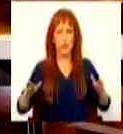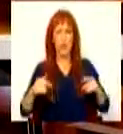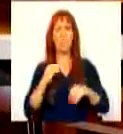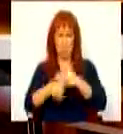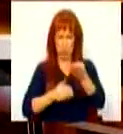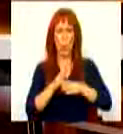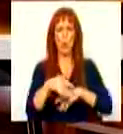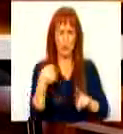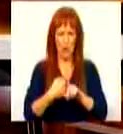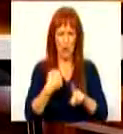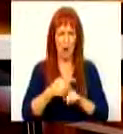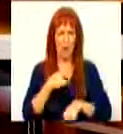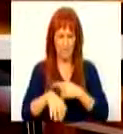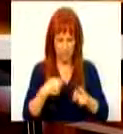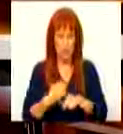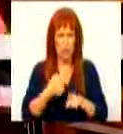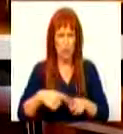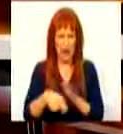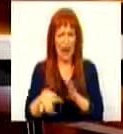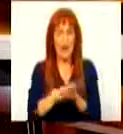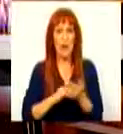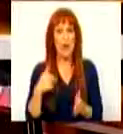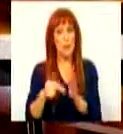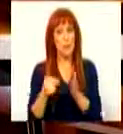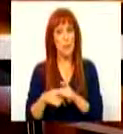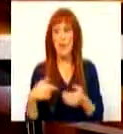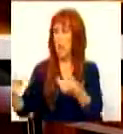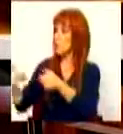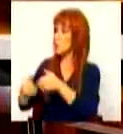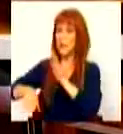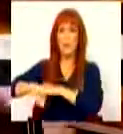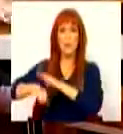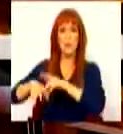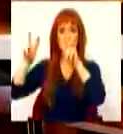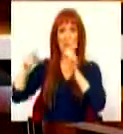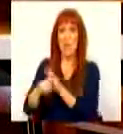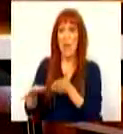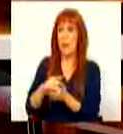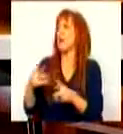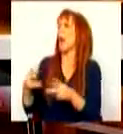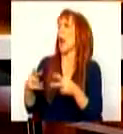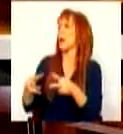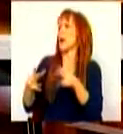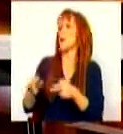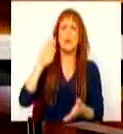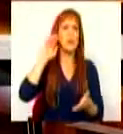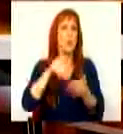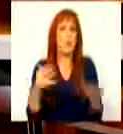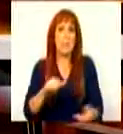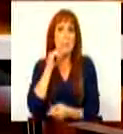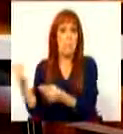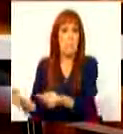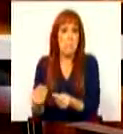vamos continuar a luta, vamos batalhar pela Lei de Bases, aguardamos ainda os contributos da direita em matéria da Lei de Bases, já criticaram muitas nossas soluções, mas ainda